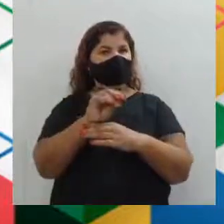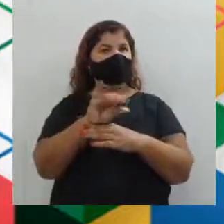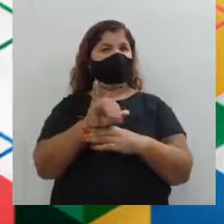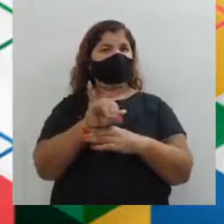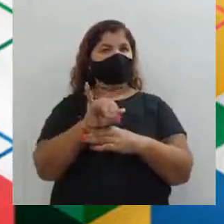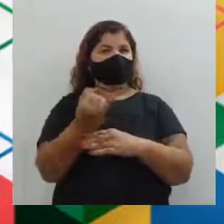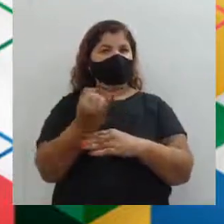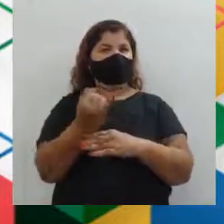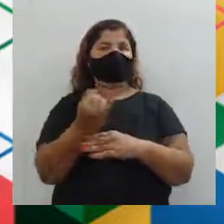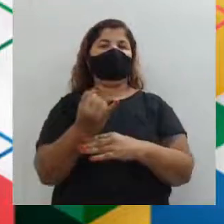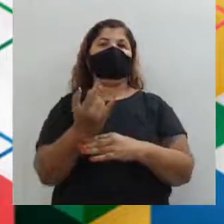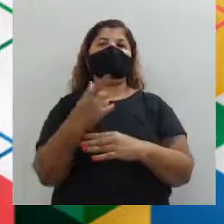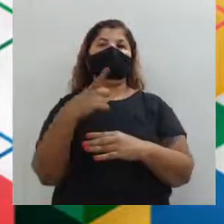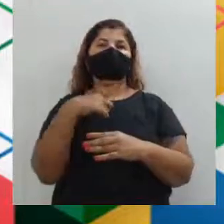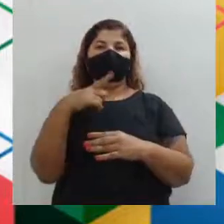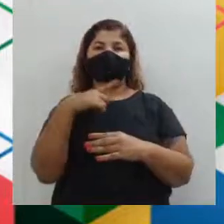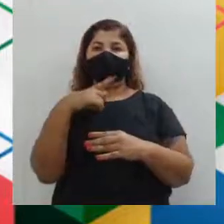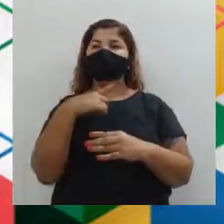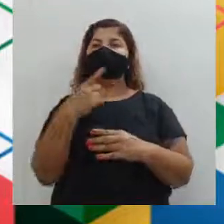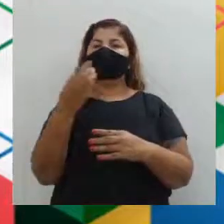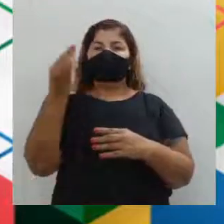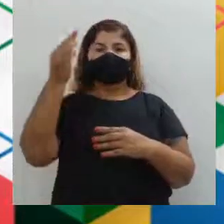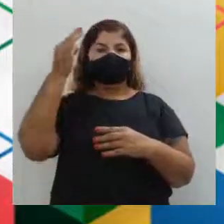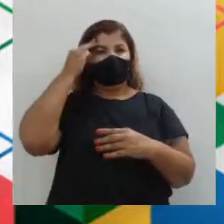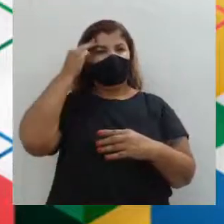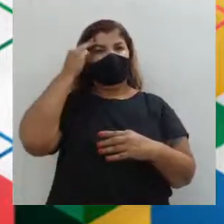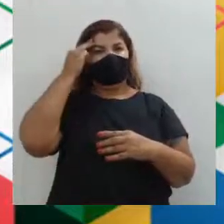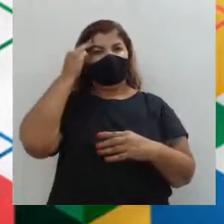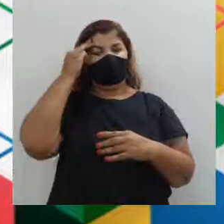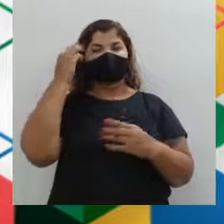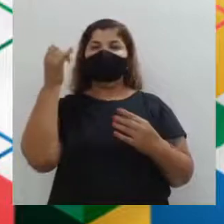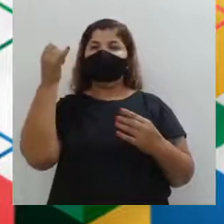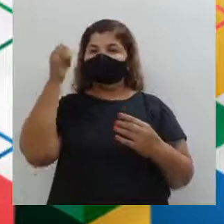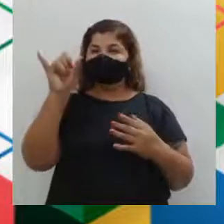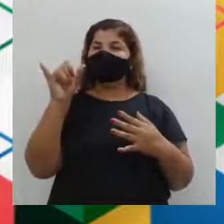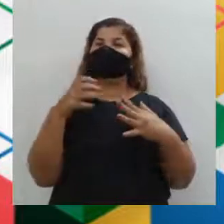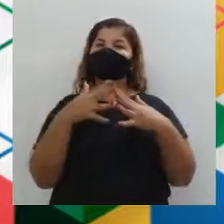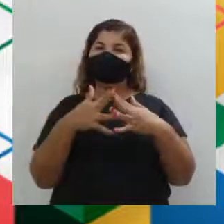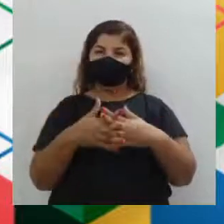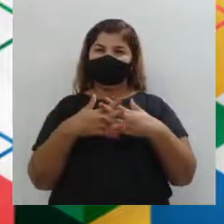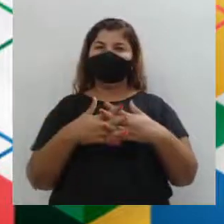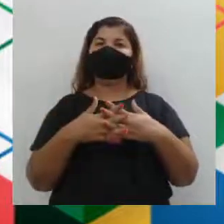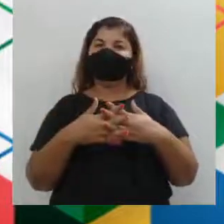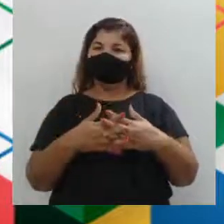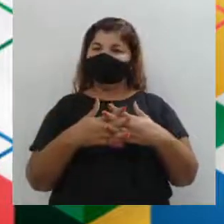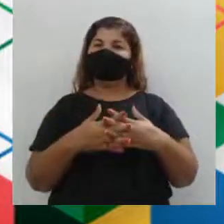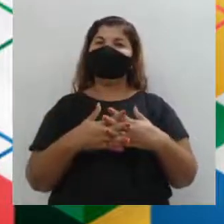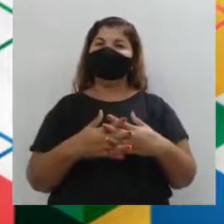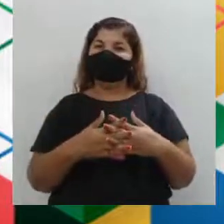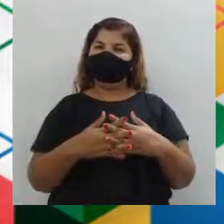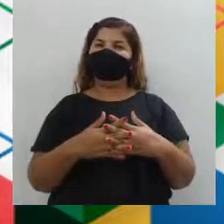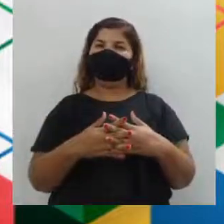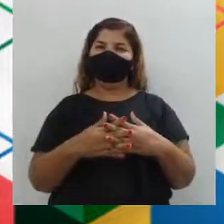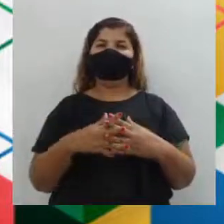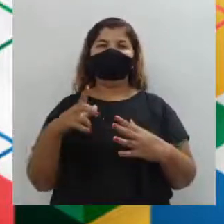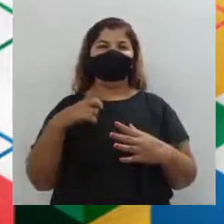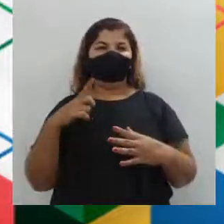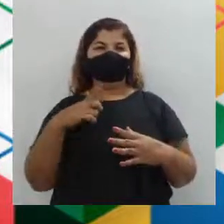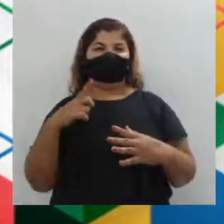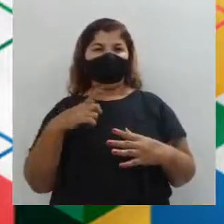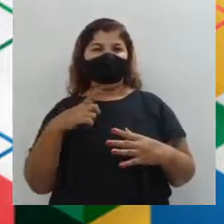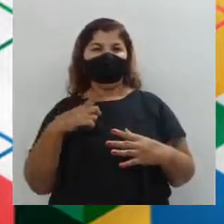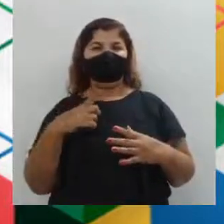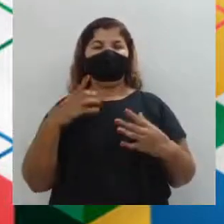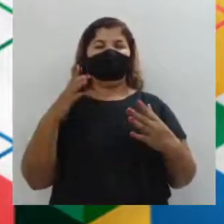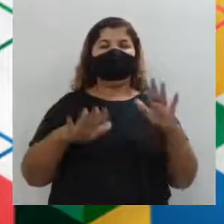tá? E grava isso bem direitinho para você não confundir, porque geralmente há uma confusão. Quando